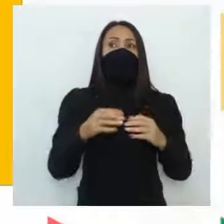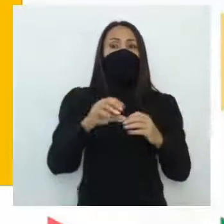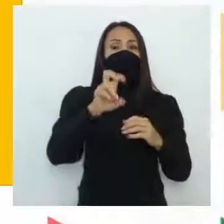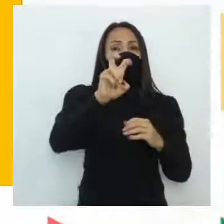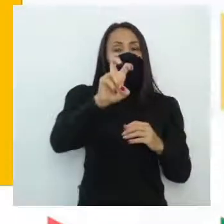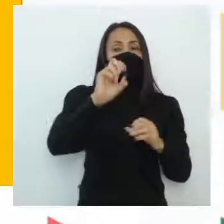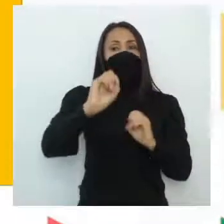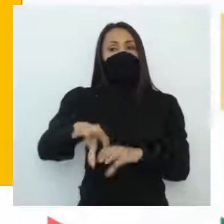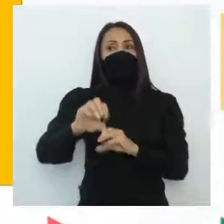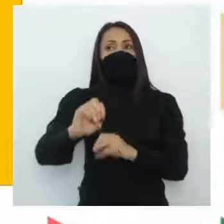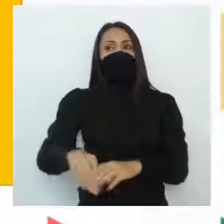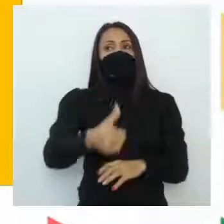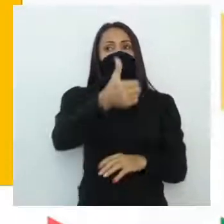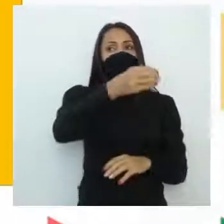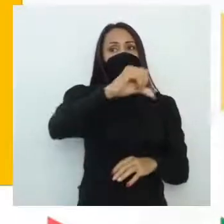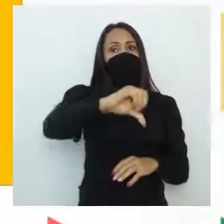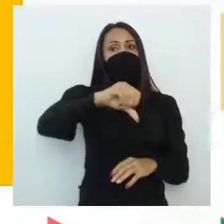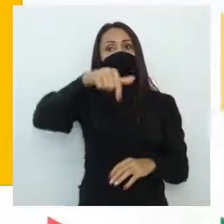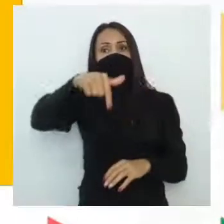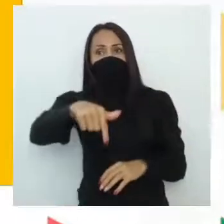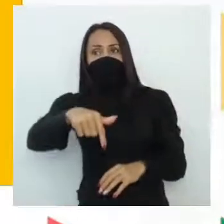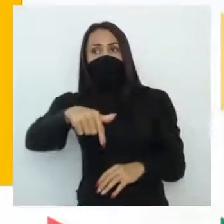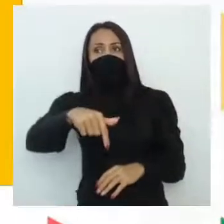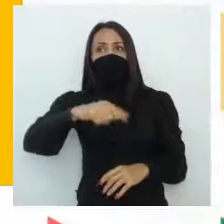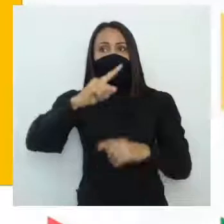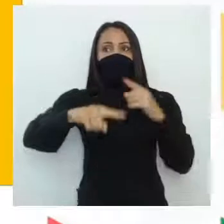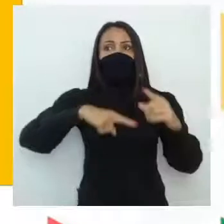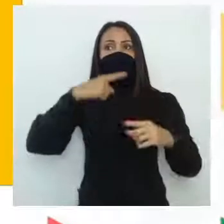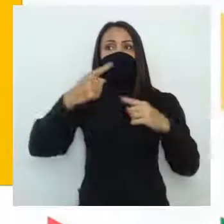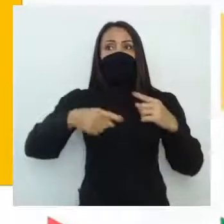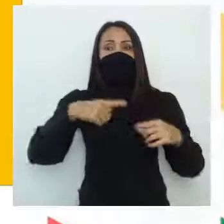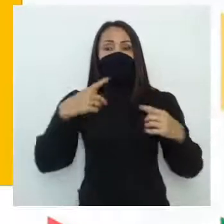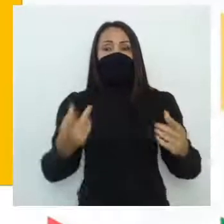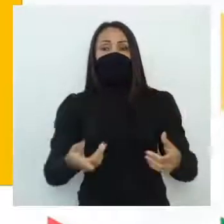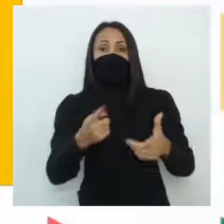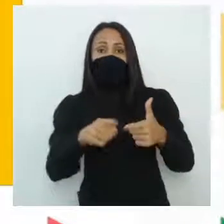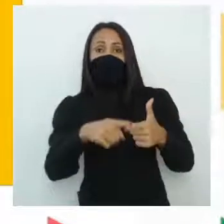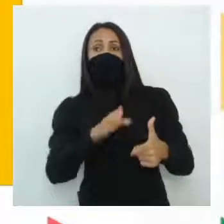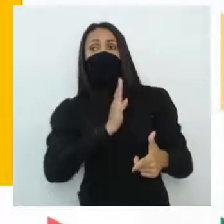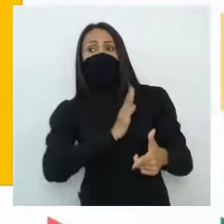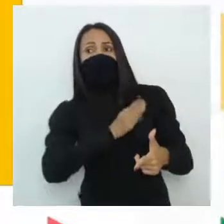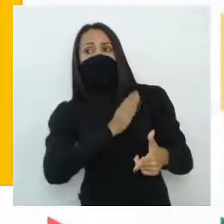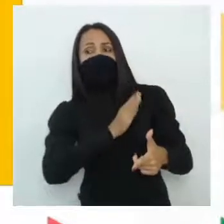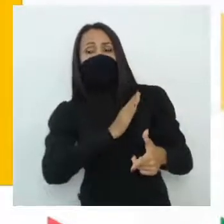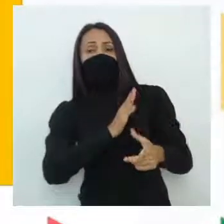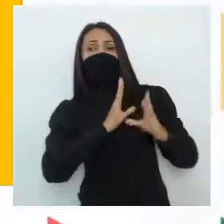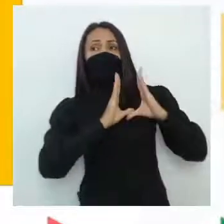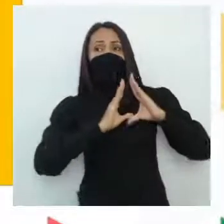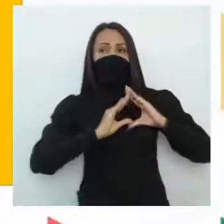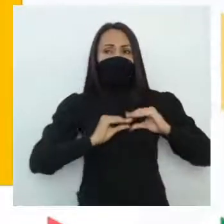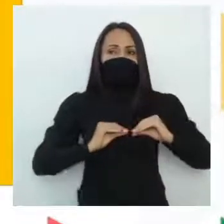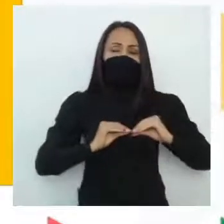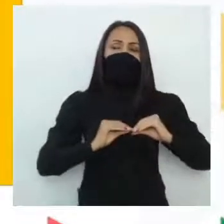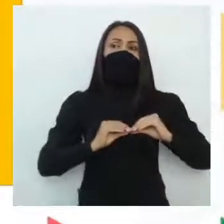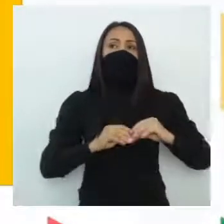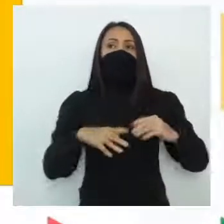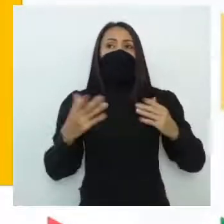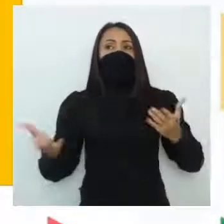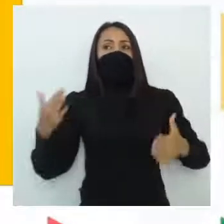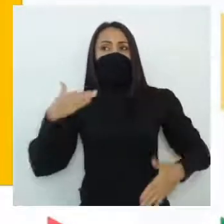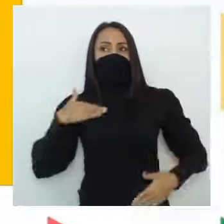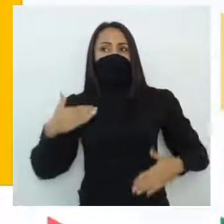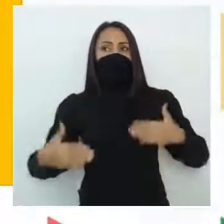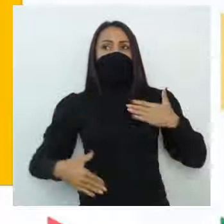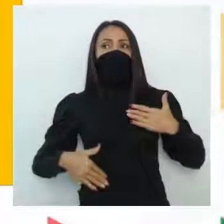de 97, depois de sofrer uma parada cardíaca. Seu corpo foi trasladado ao